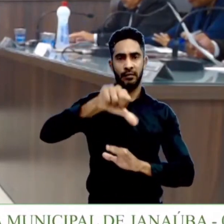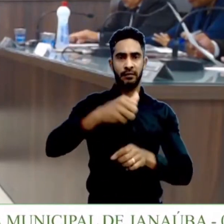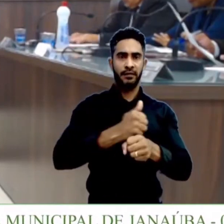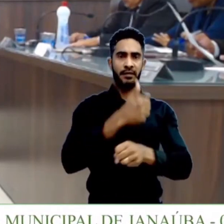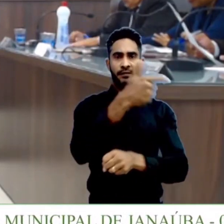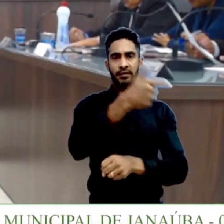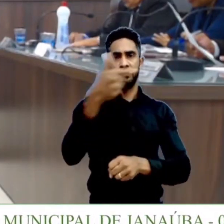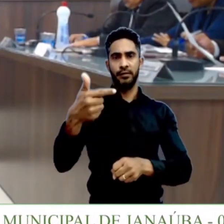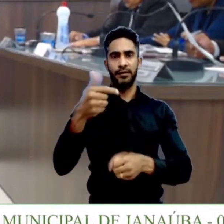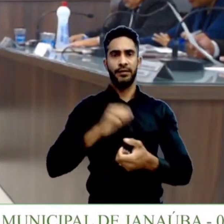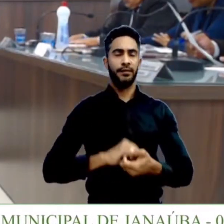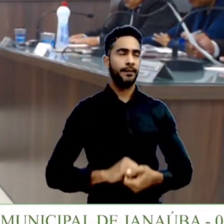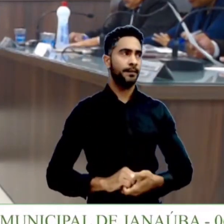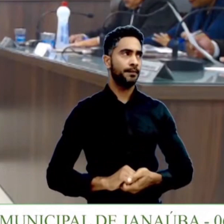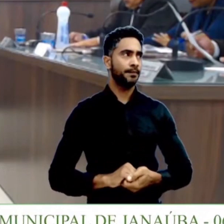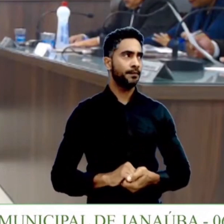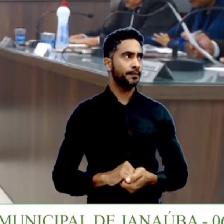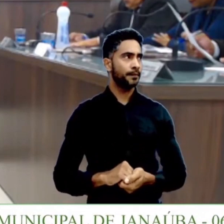139/2022.